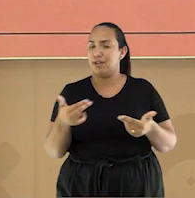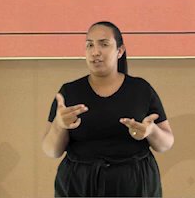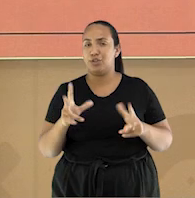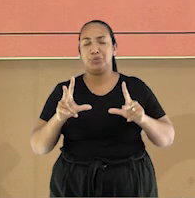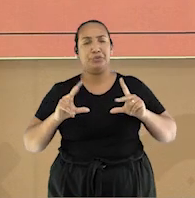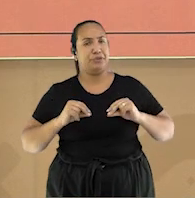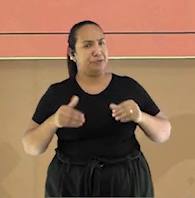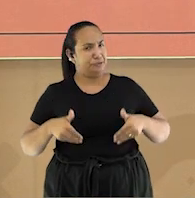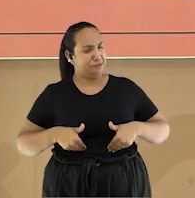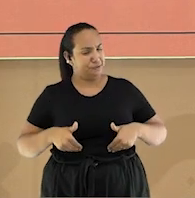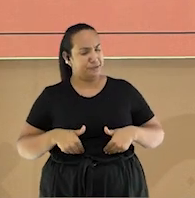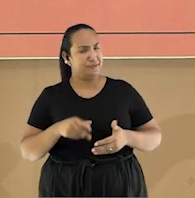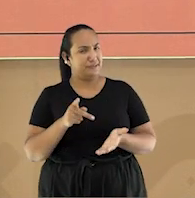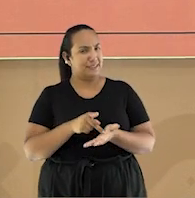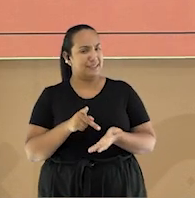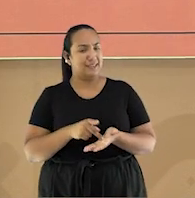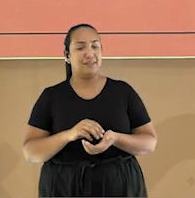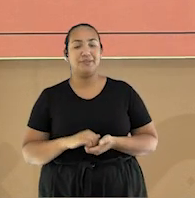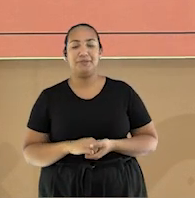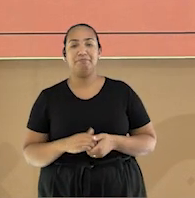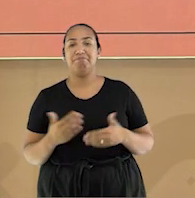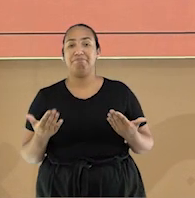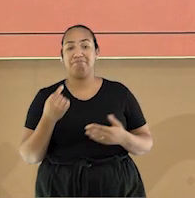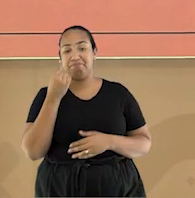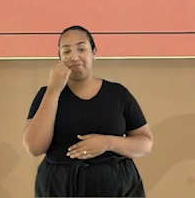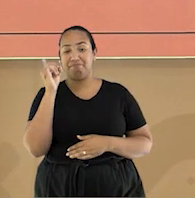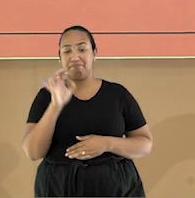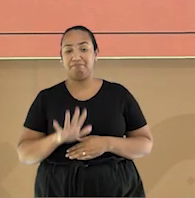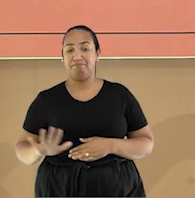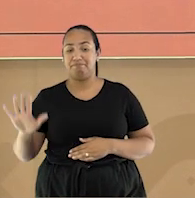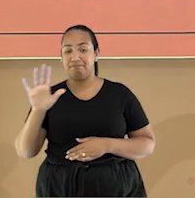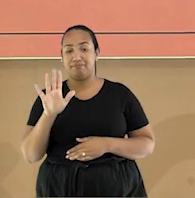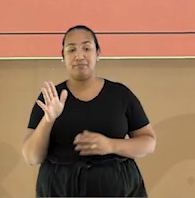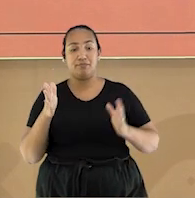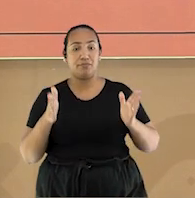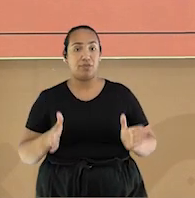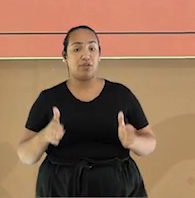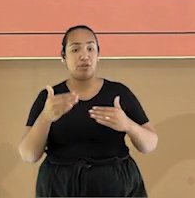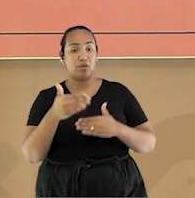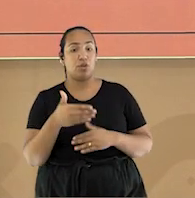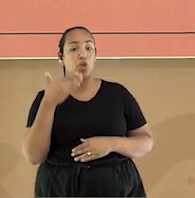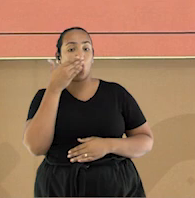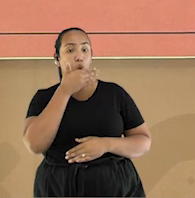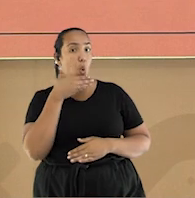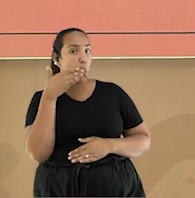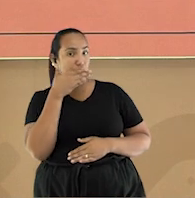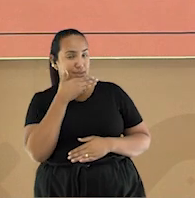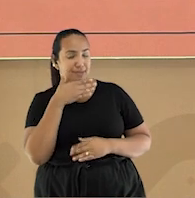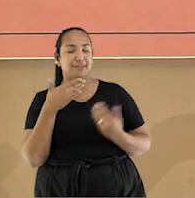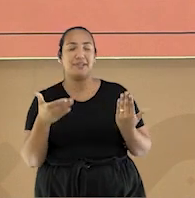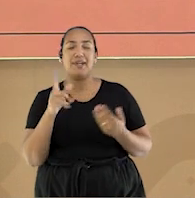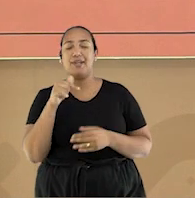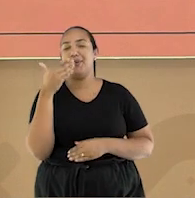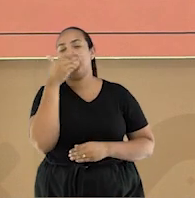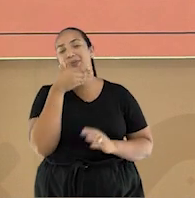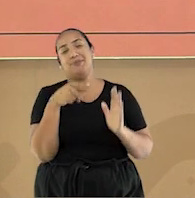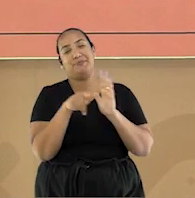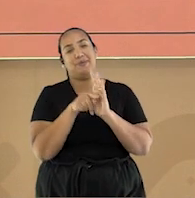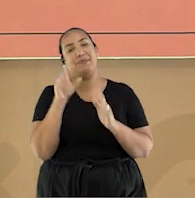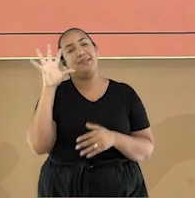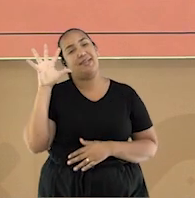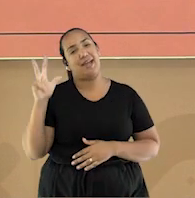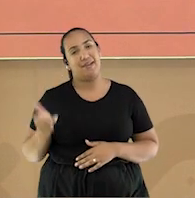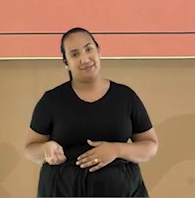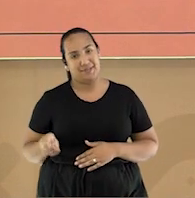não é verdade? Como nós podemos ver aqui, uma torta doce e o quebra-queixo, que são doces aí de origem africana.